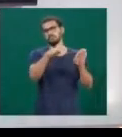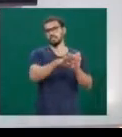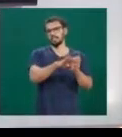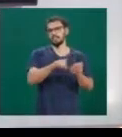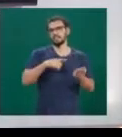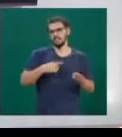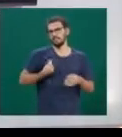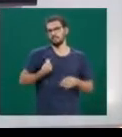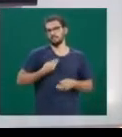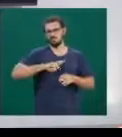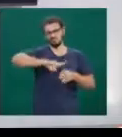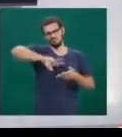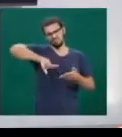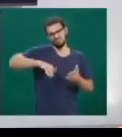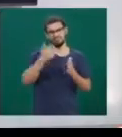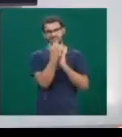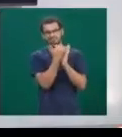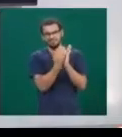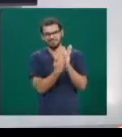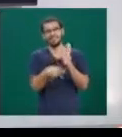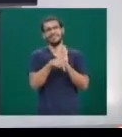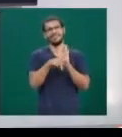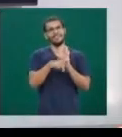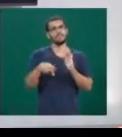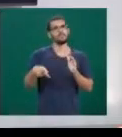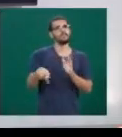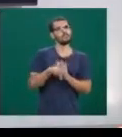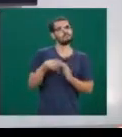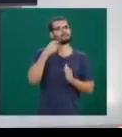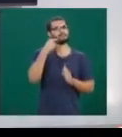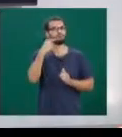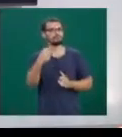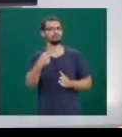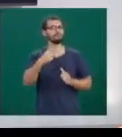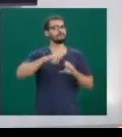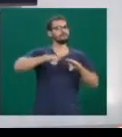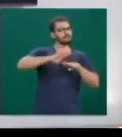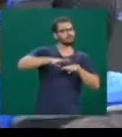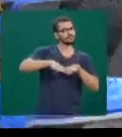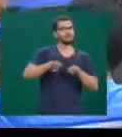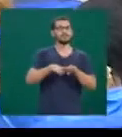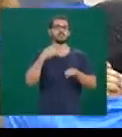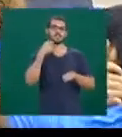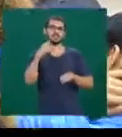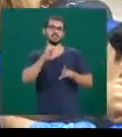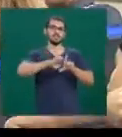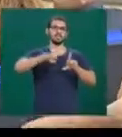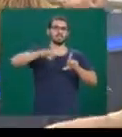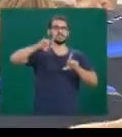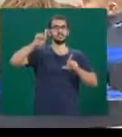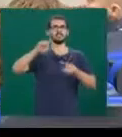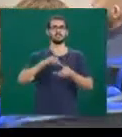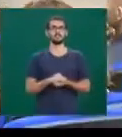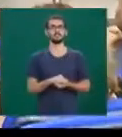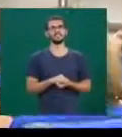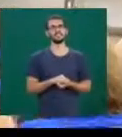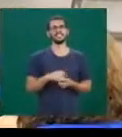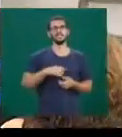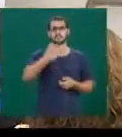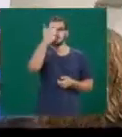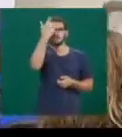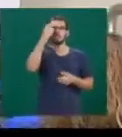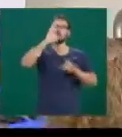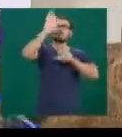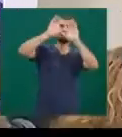acontecem durante a 17ª Semana de Matemática e 7ª Semana de Estatística. Teve gente de várias partes